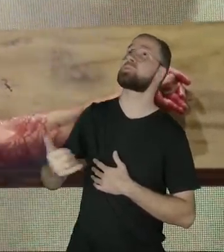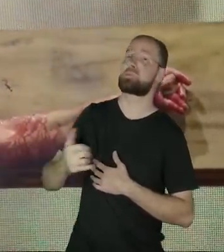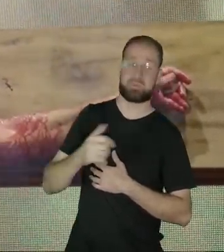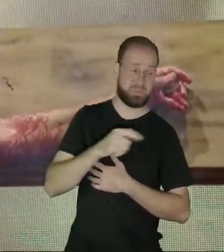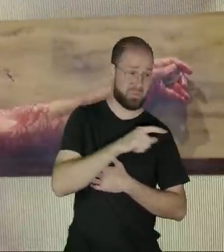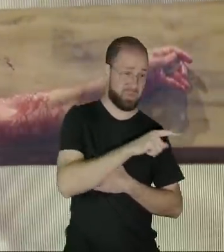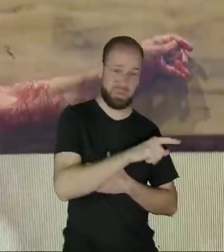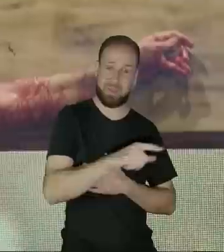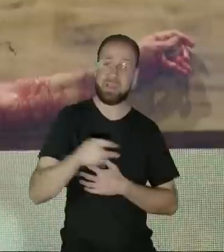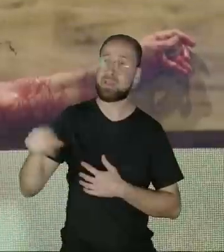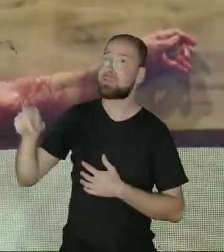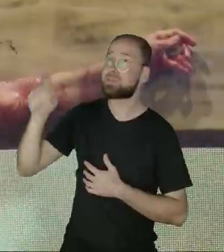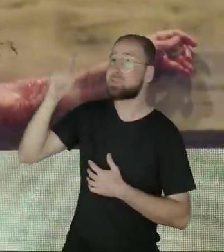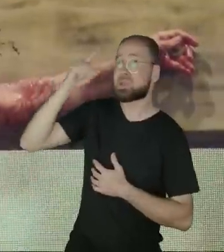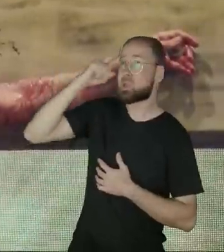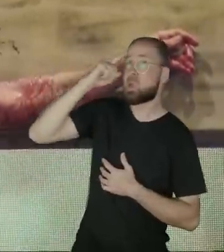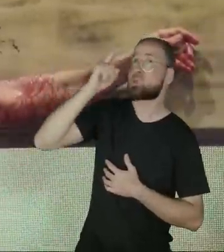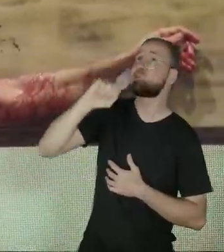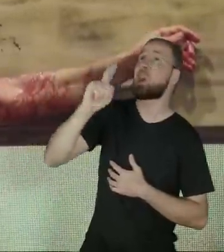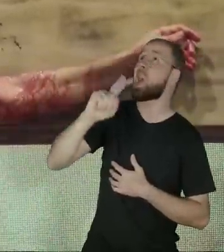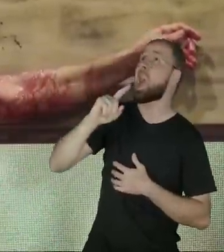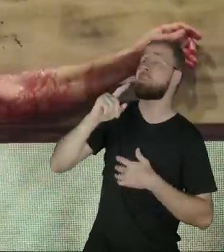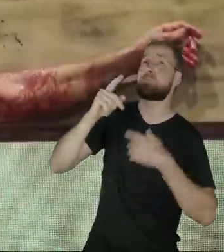Eles não sabem o que dizem.